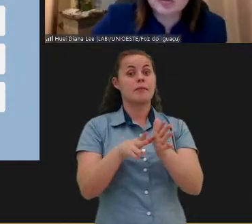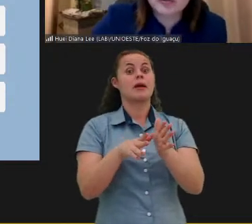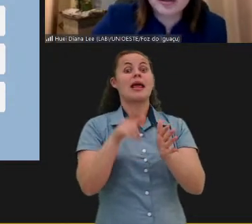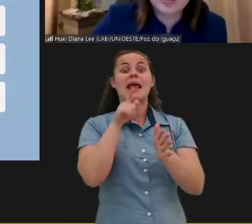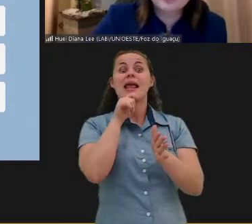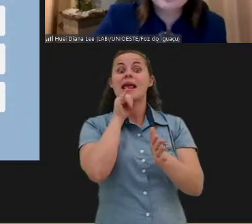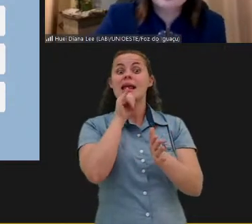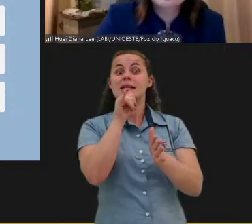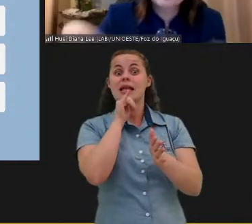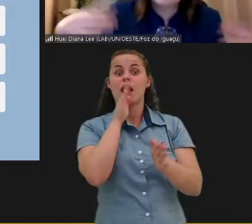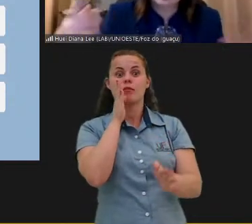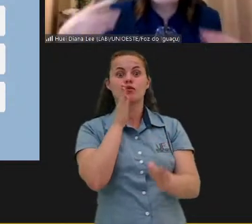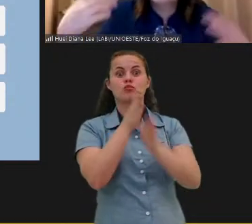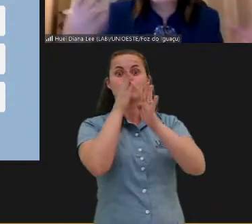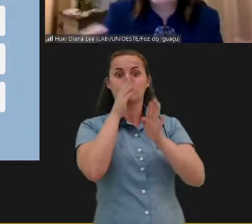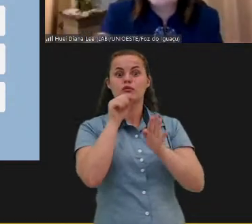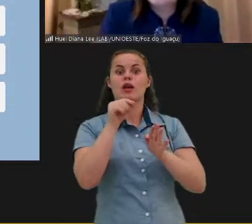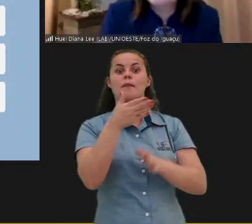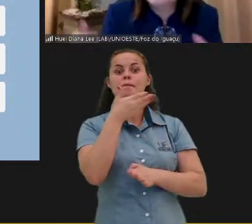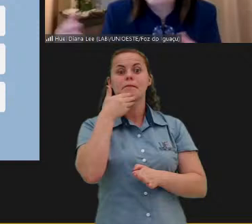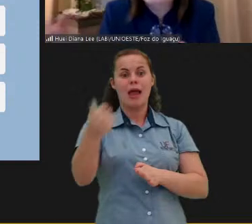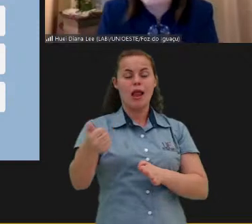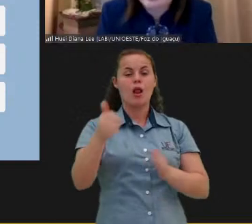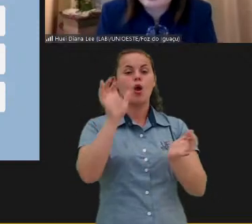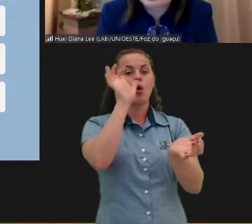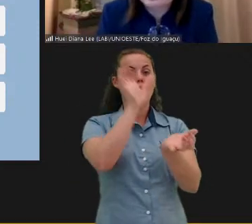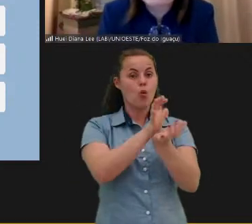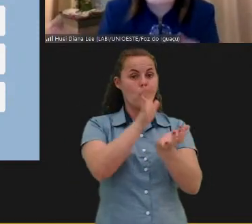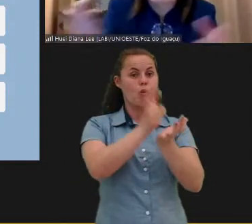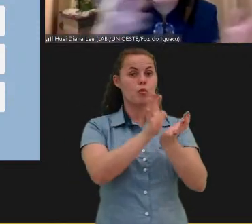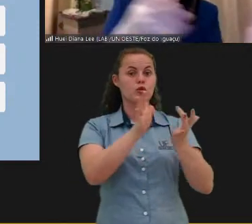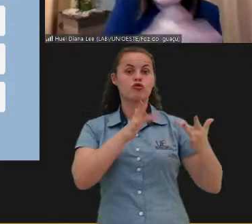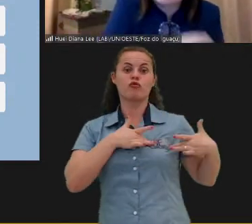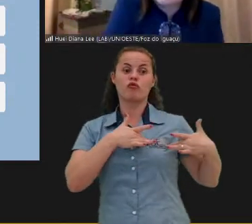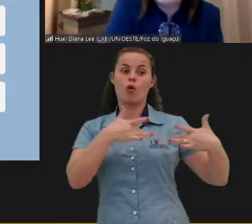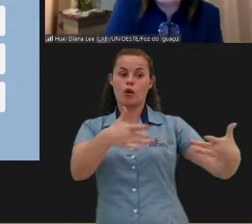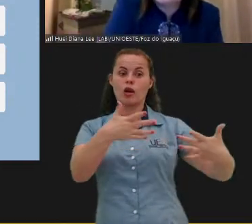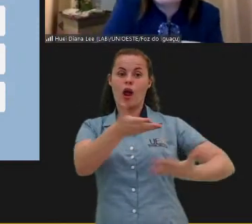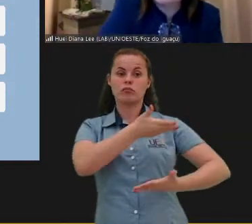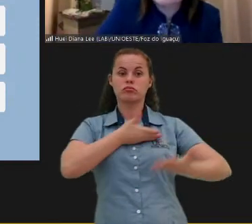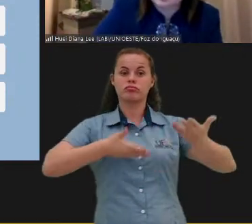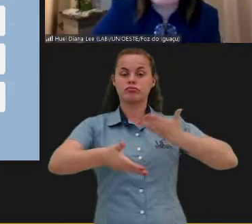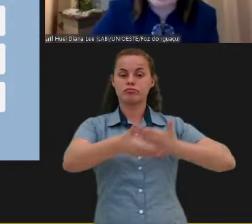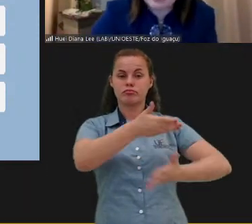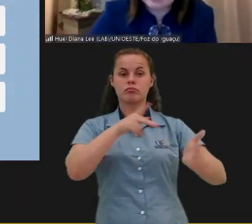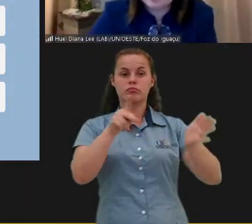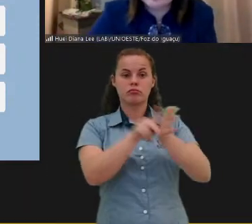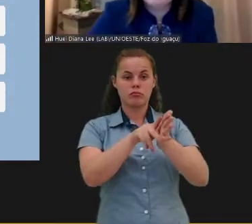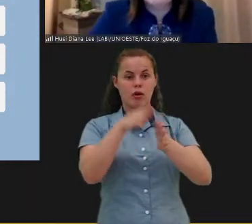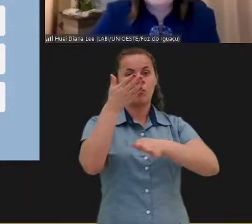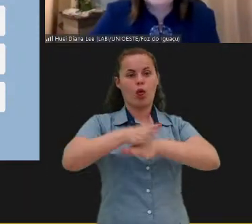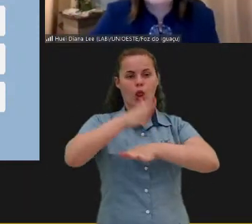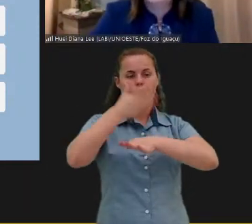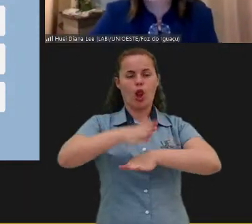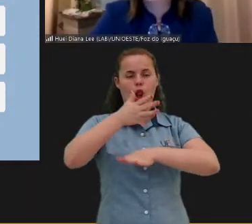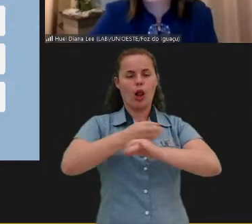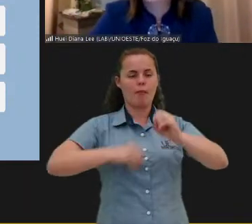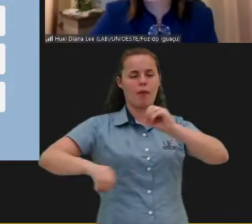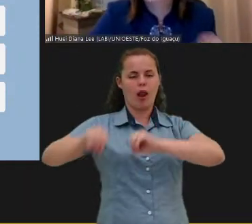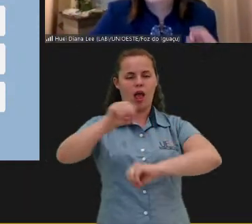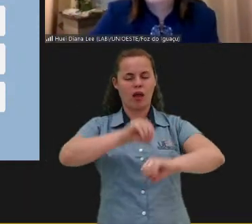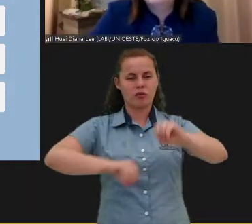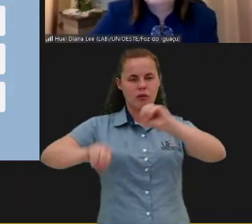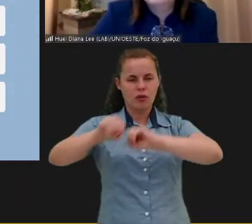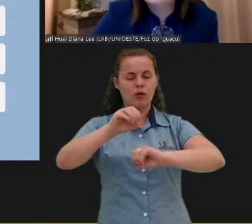exemplo, a identificar os melhores grupos de voluntários para serem submetidos ao ensaio clínico. Outra